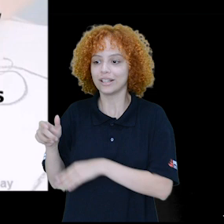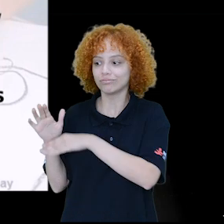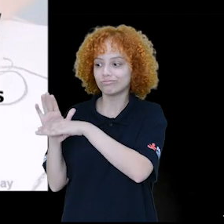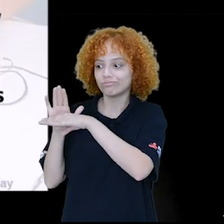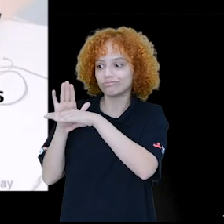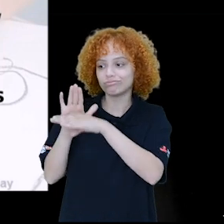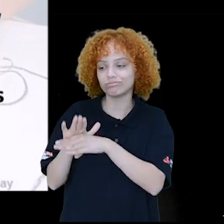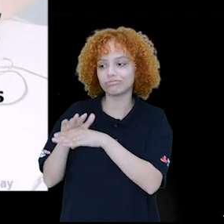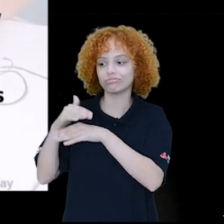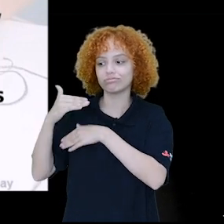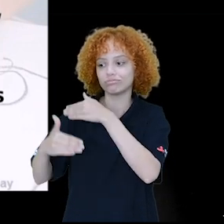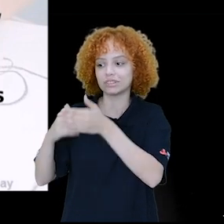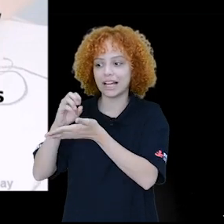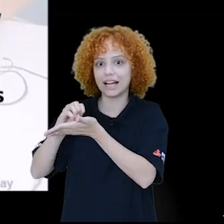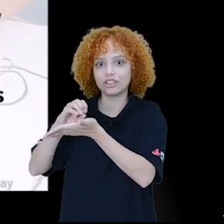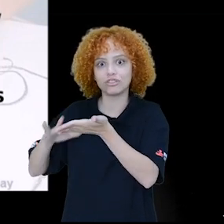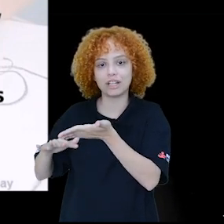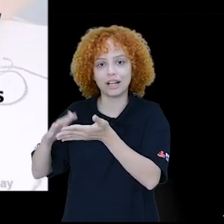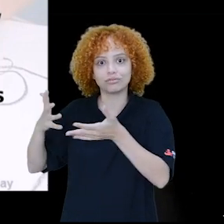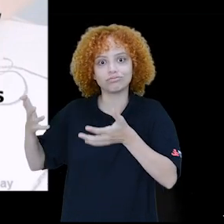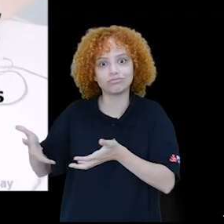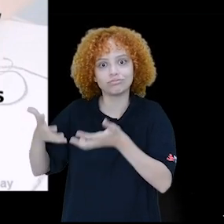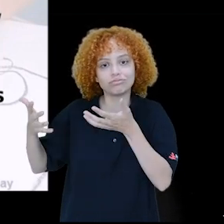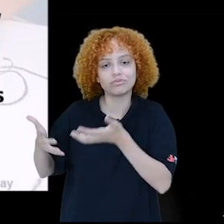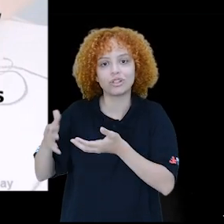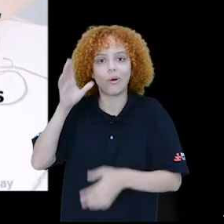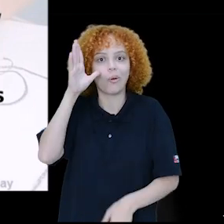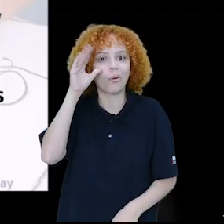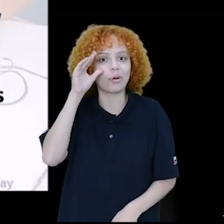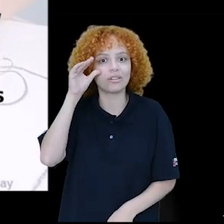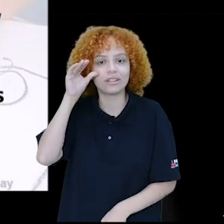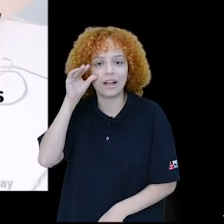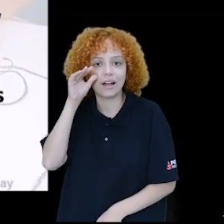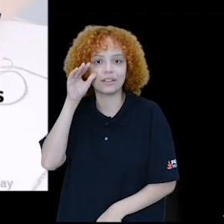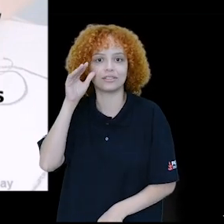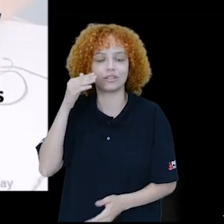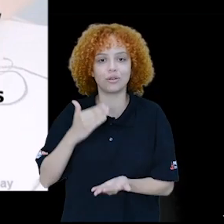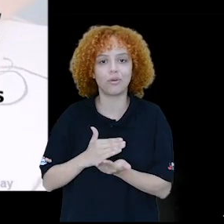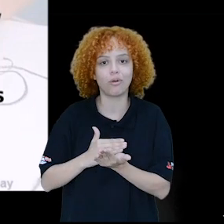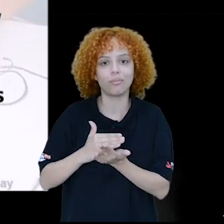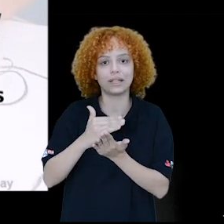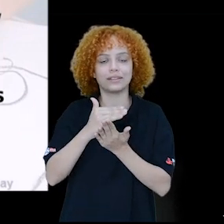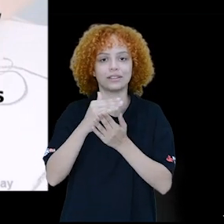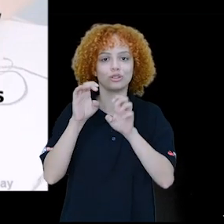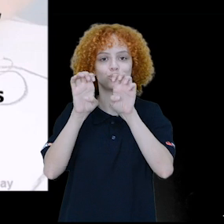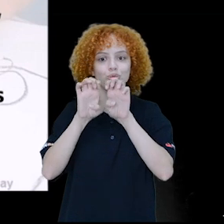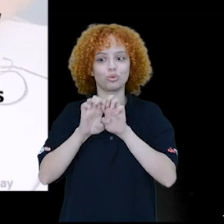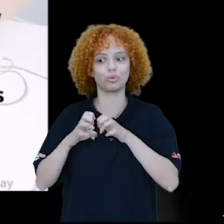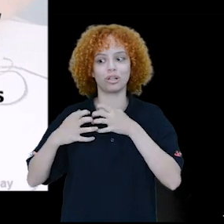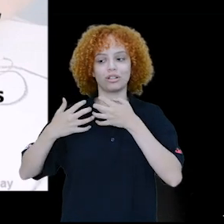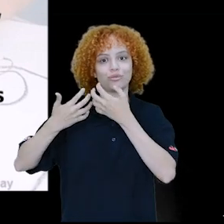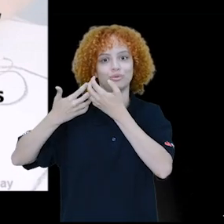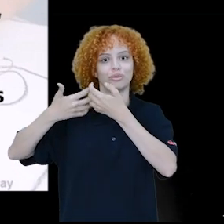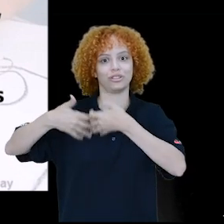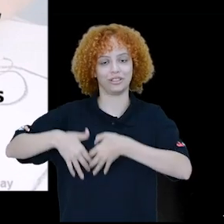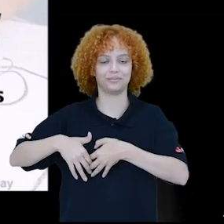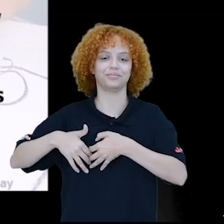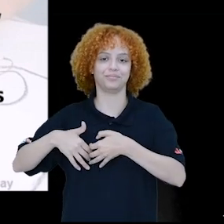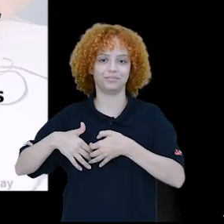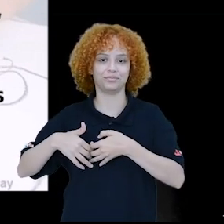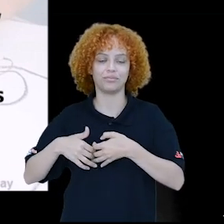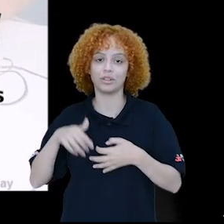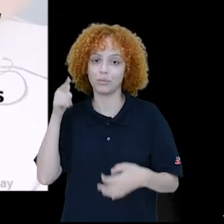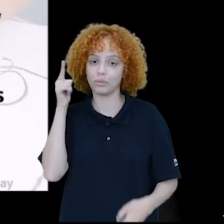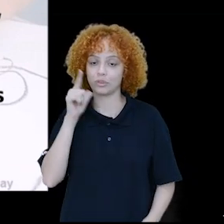em oferecer atividades que instiguem a curiosidade e despertem essas estruturas, ativando-as